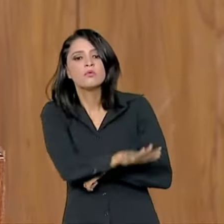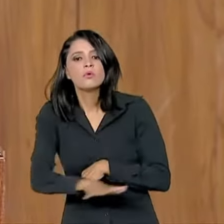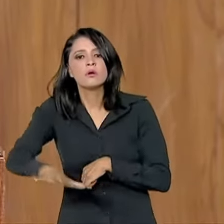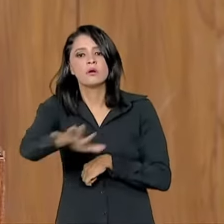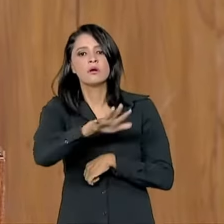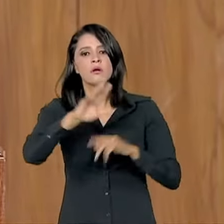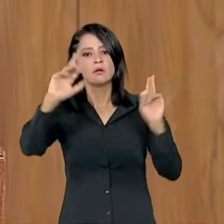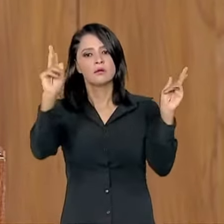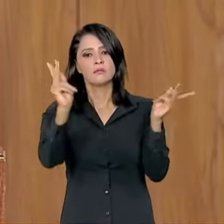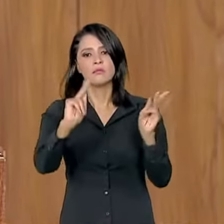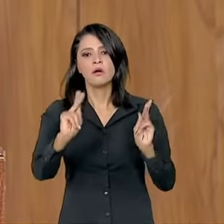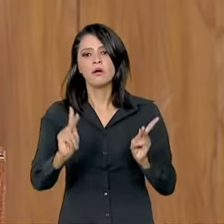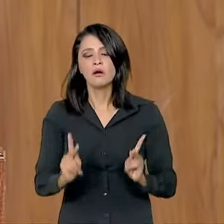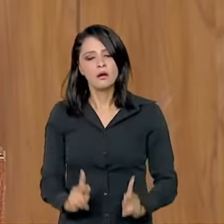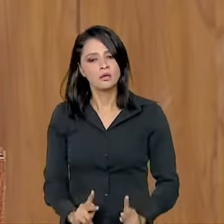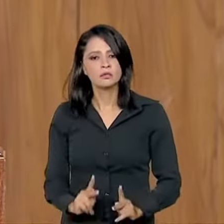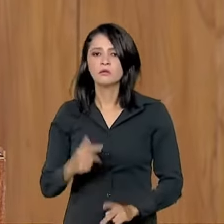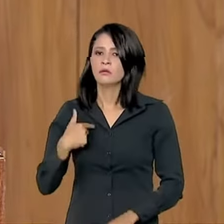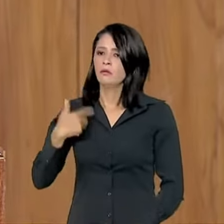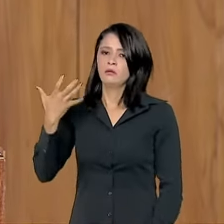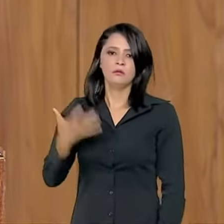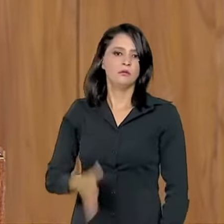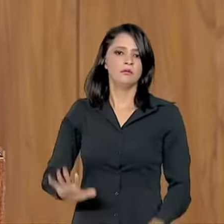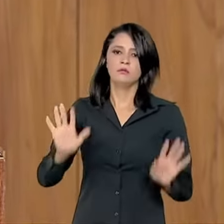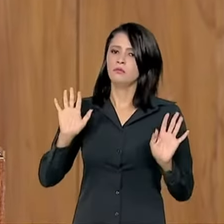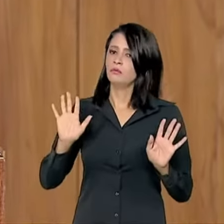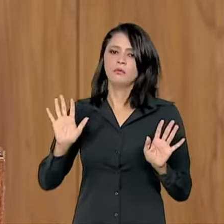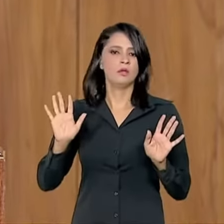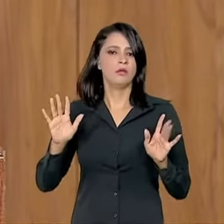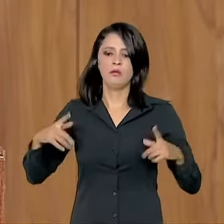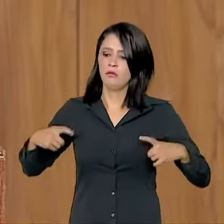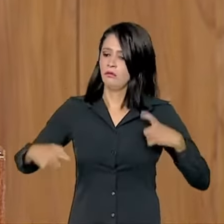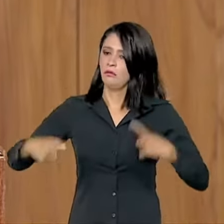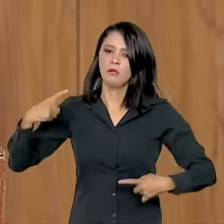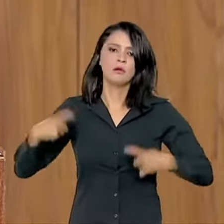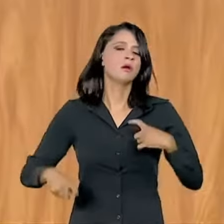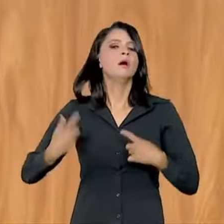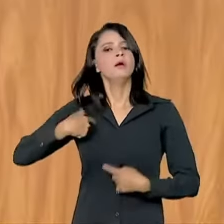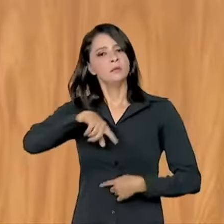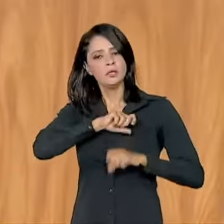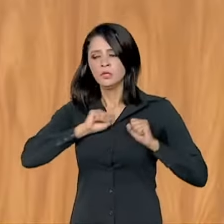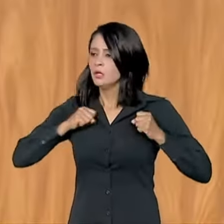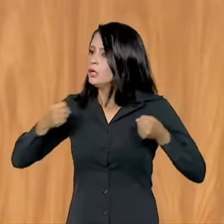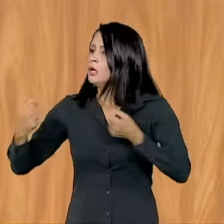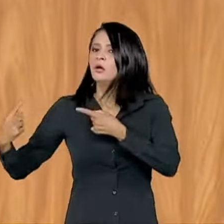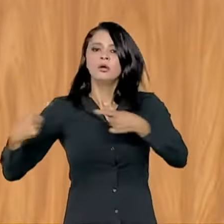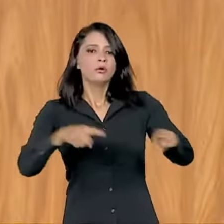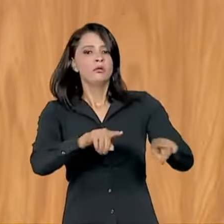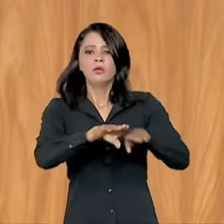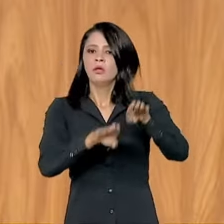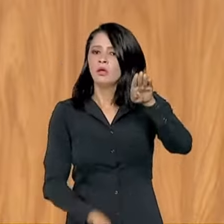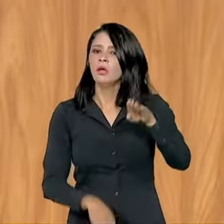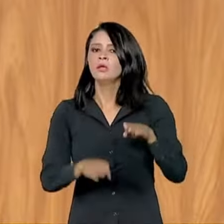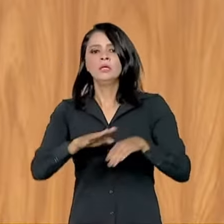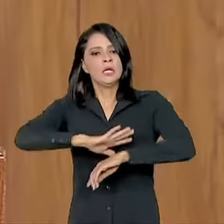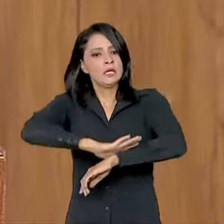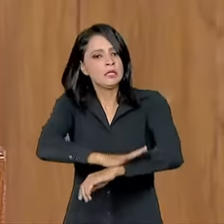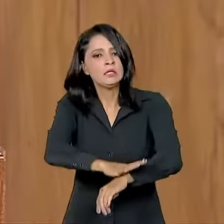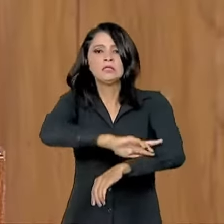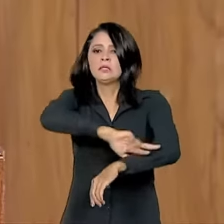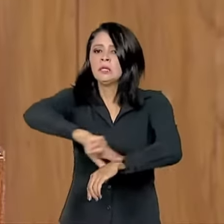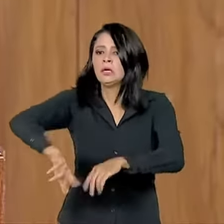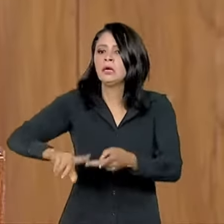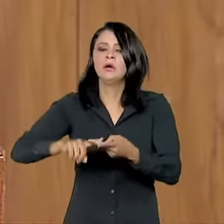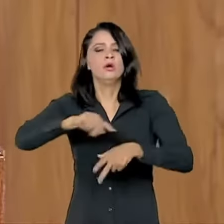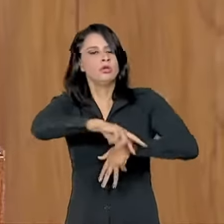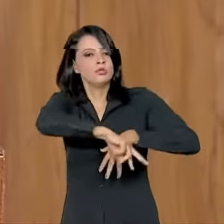paz. A gente não quer guerra. A gente tem que lutar muito contra a desigualdade de racial, desigualdade